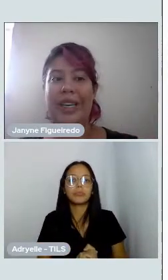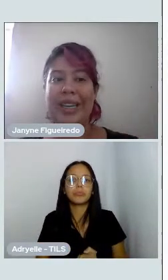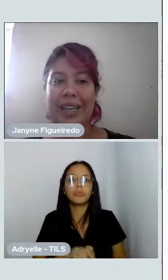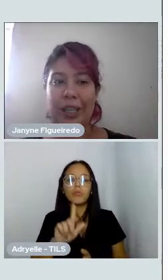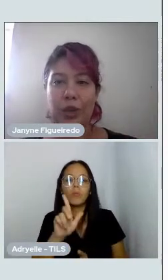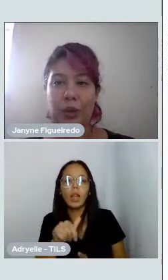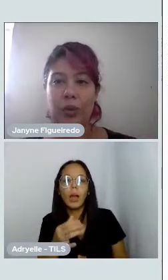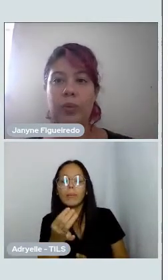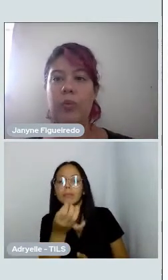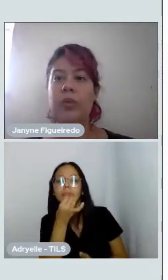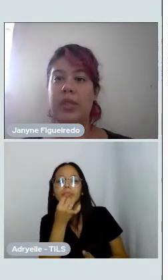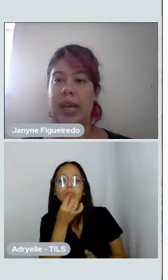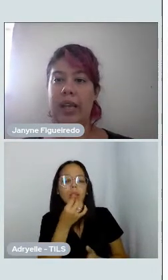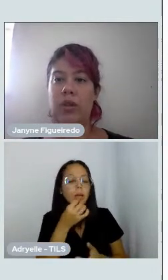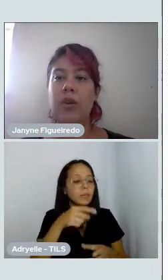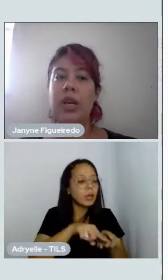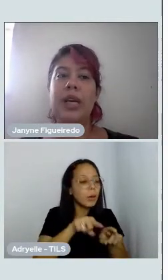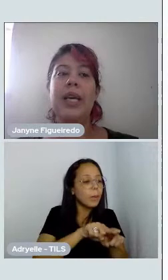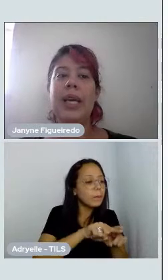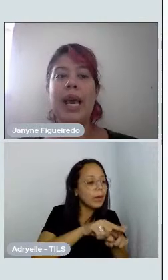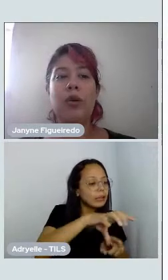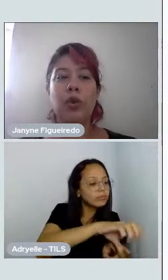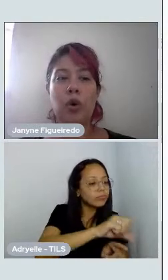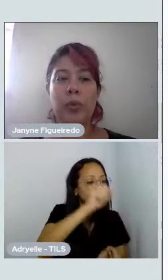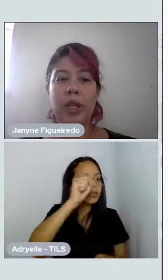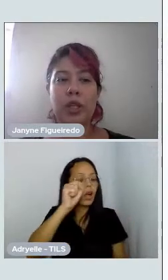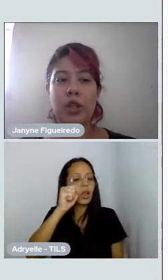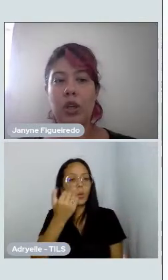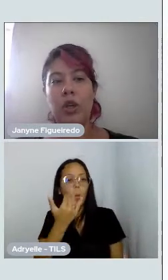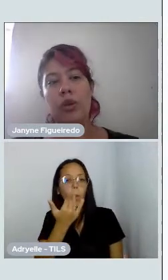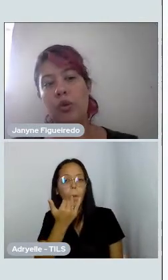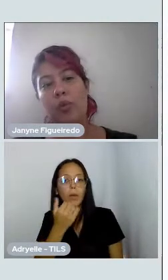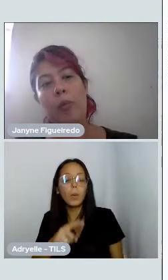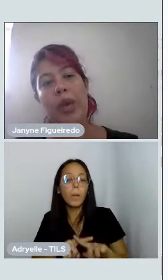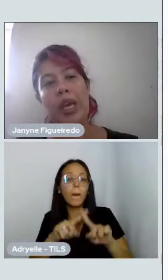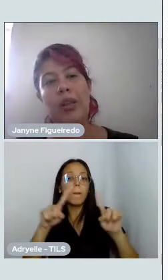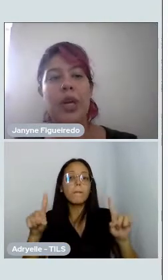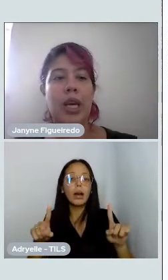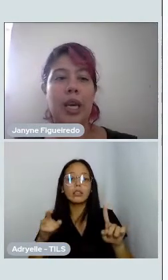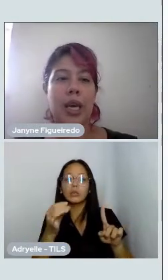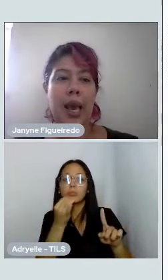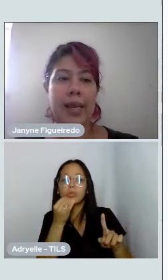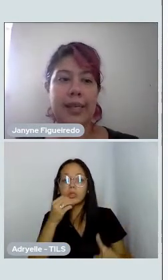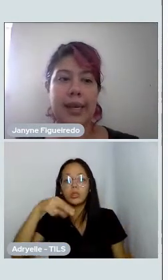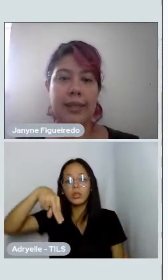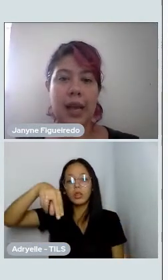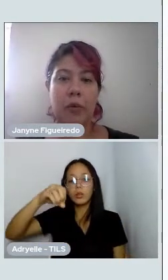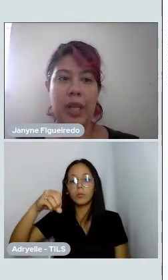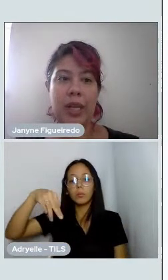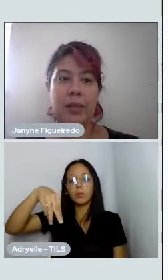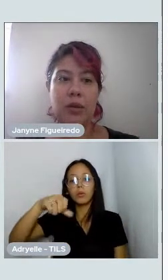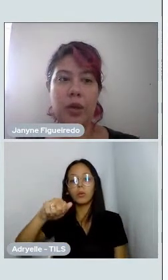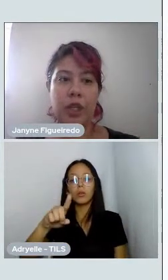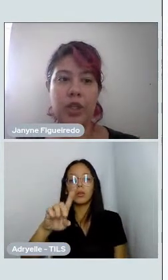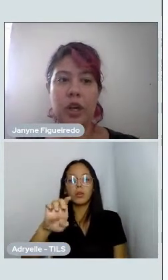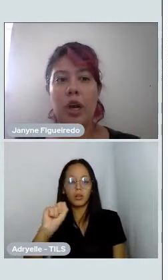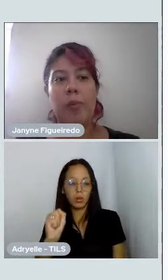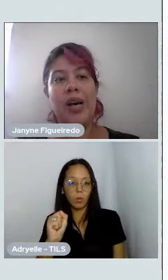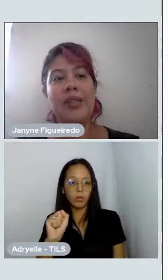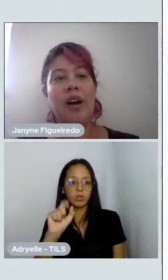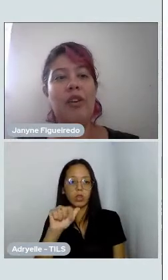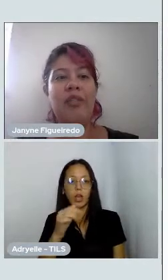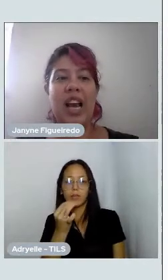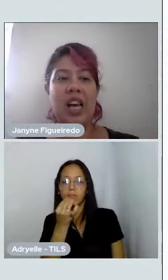pescado, colhido, certo? E eram nômades. No momento que essas